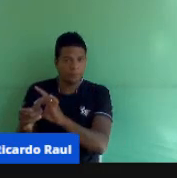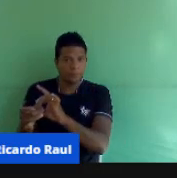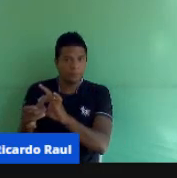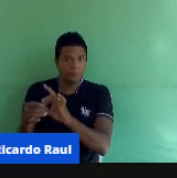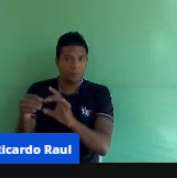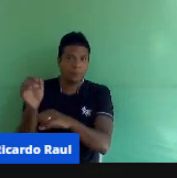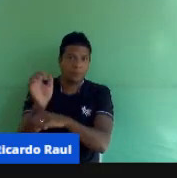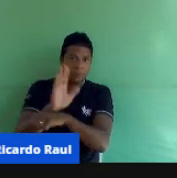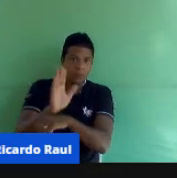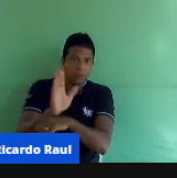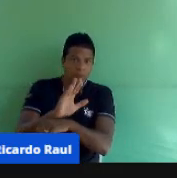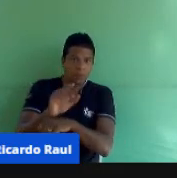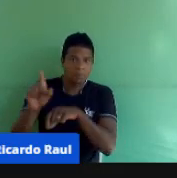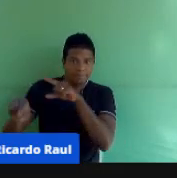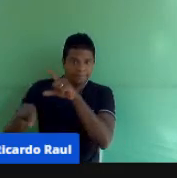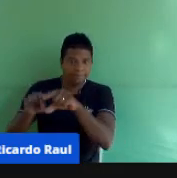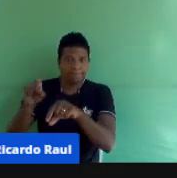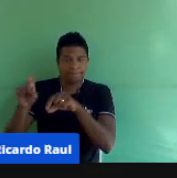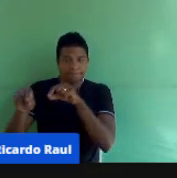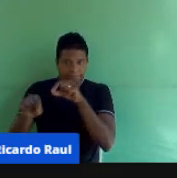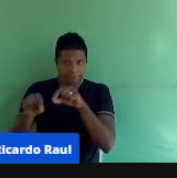filme selecionado,